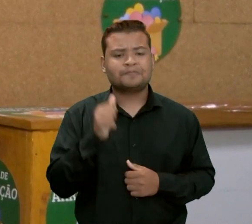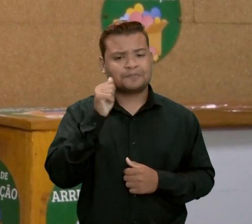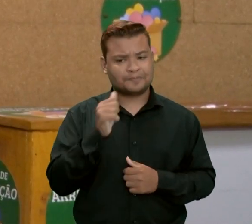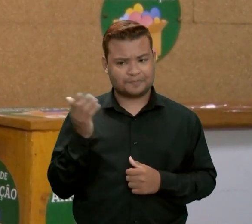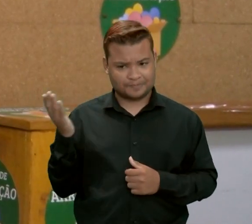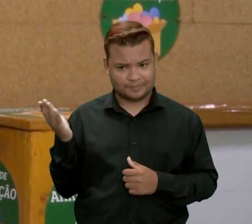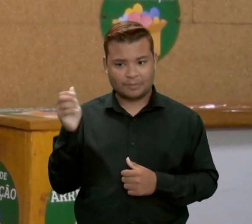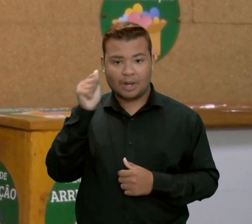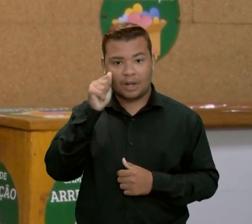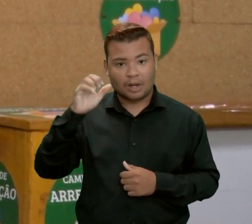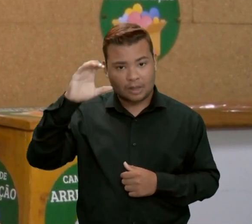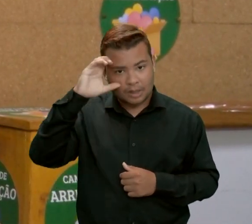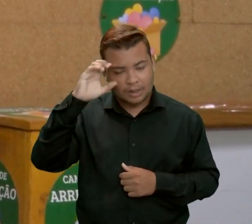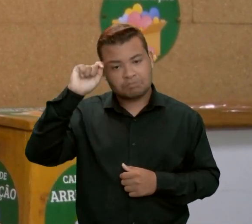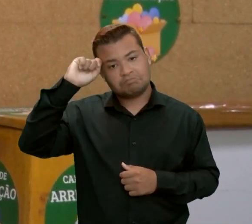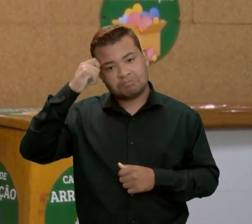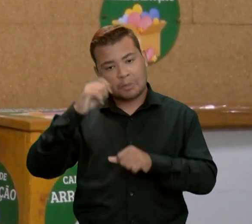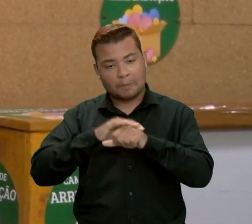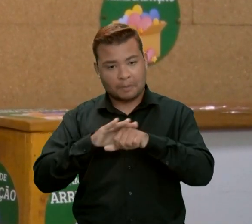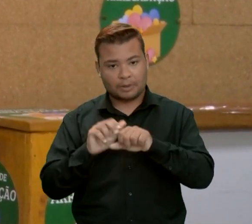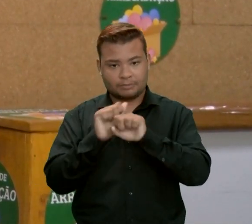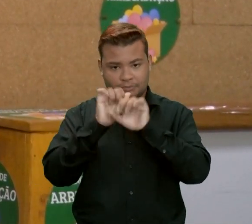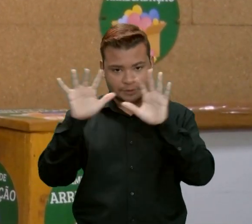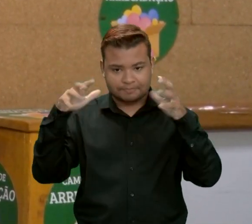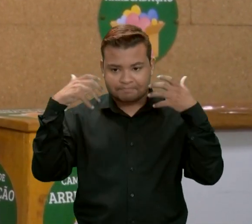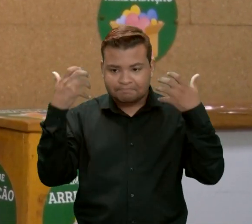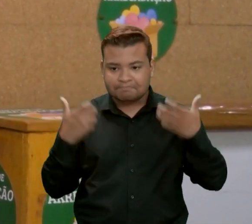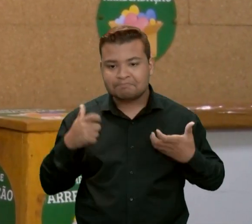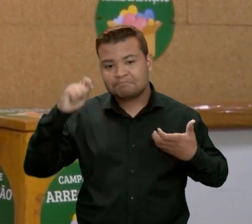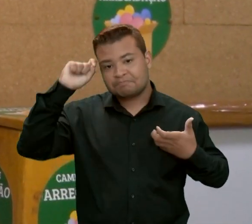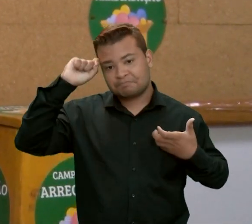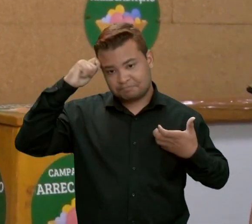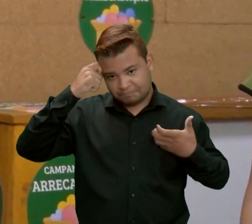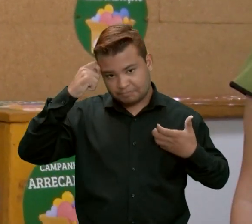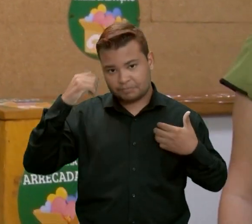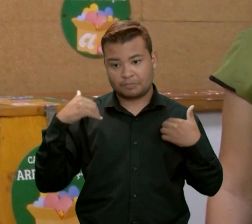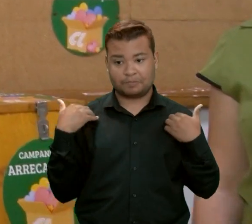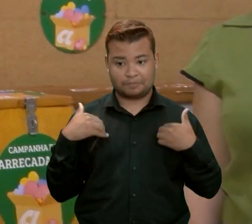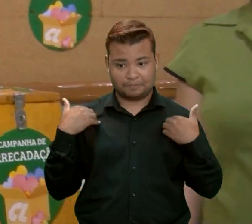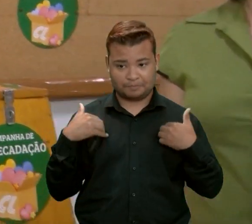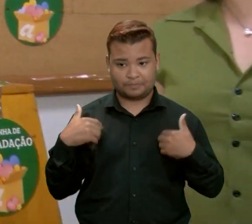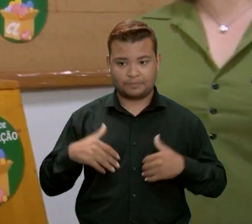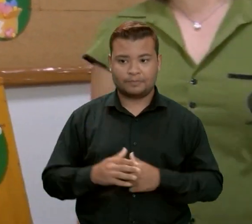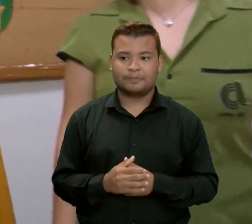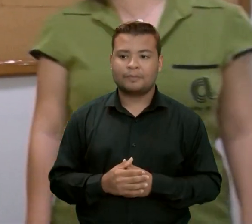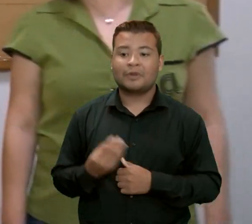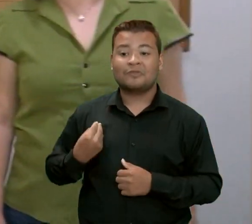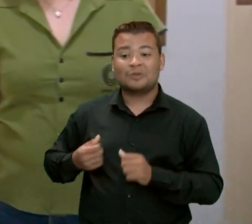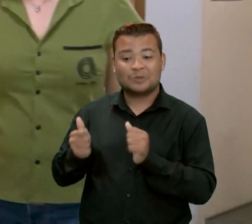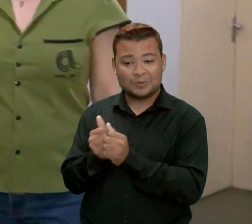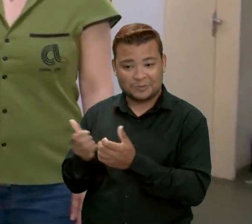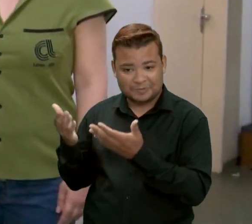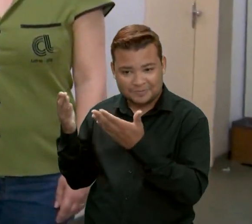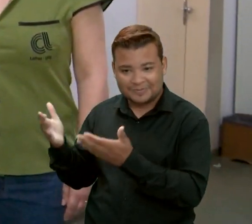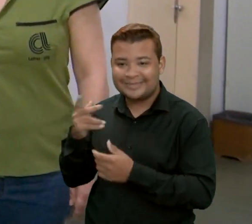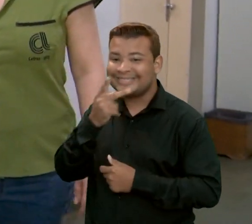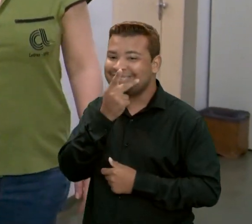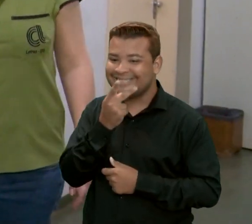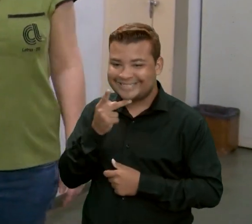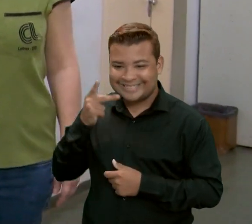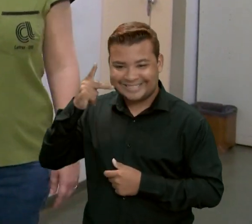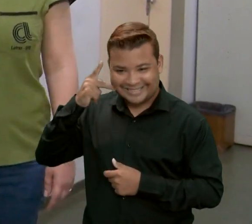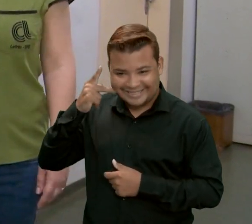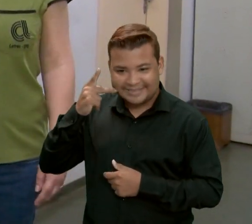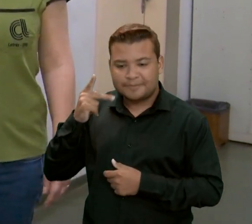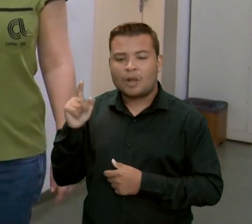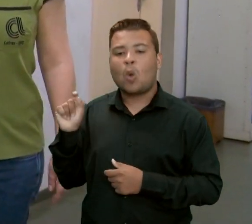de pele clara, tenho cabelos pretos, cacheados, logo abaixo dos ombros. E aqui comigo está a Patrícia Machado,